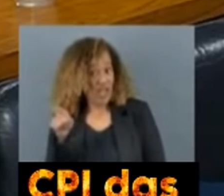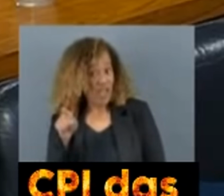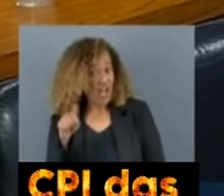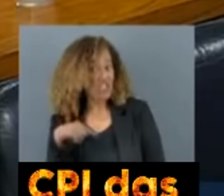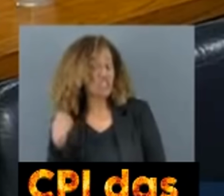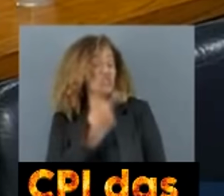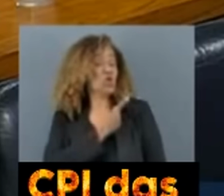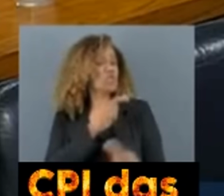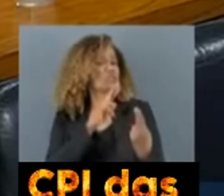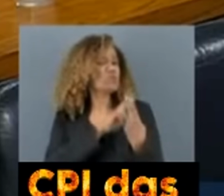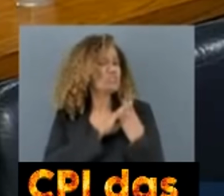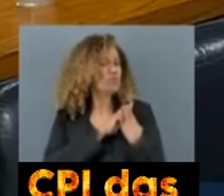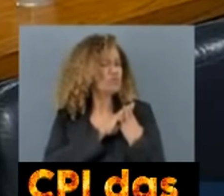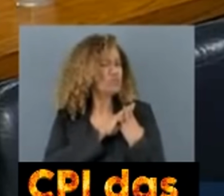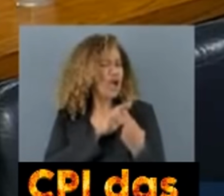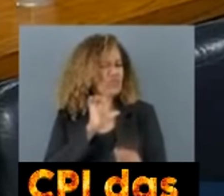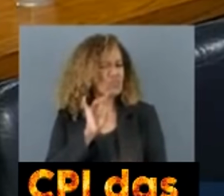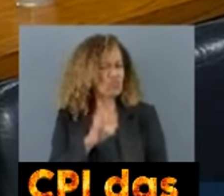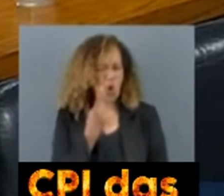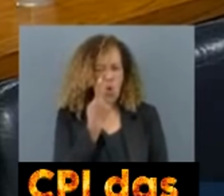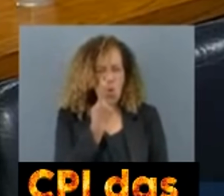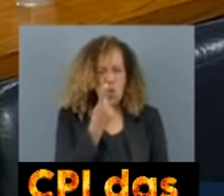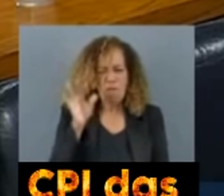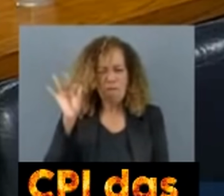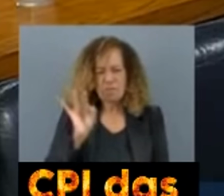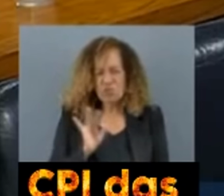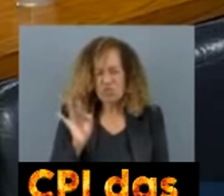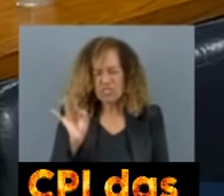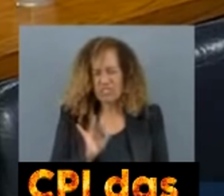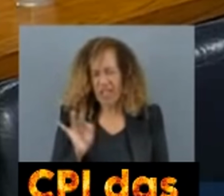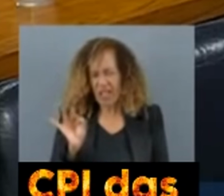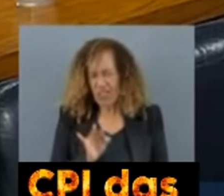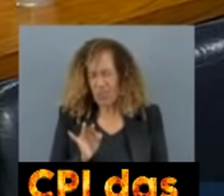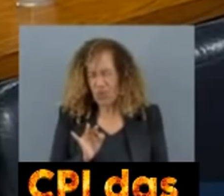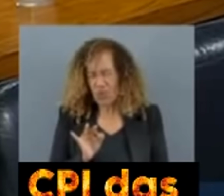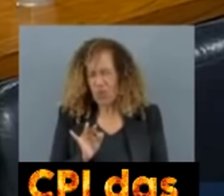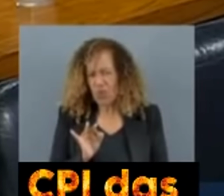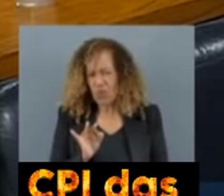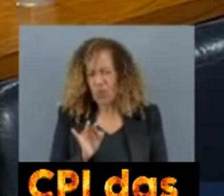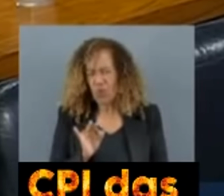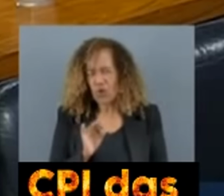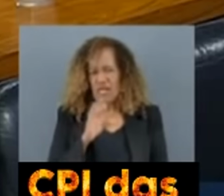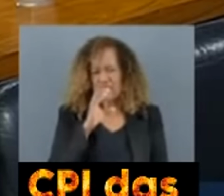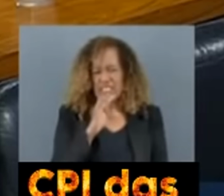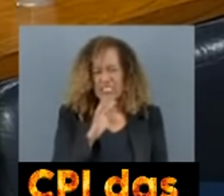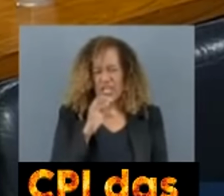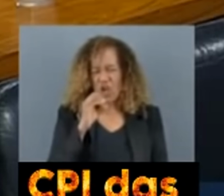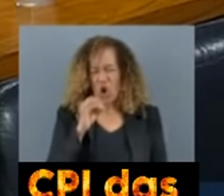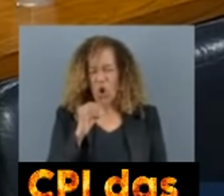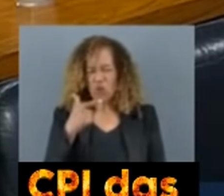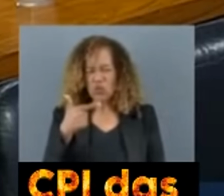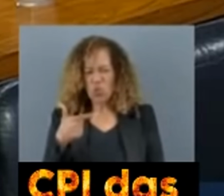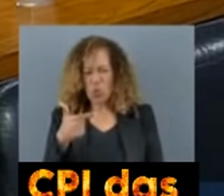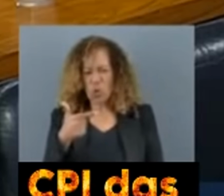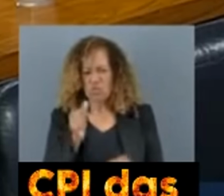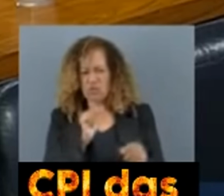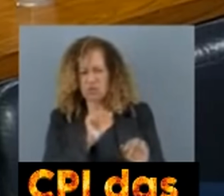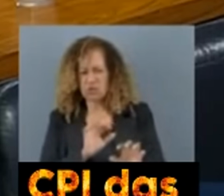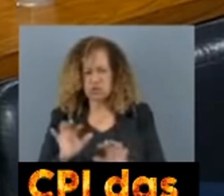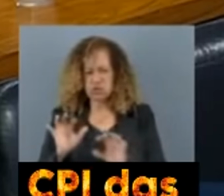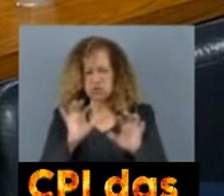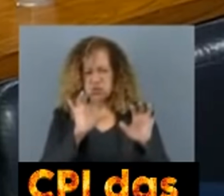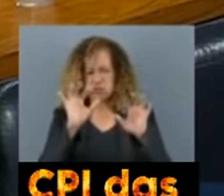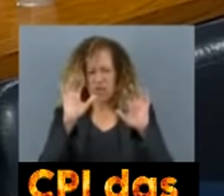somos responsáveis por apenas 1% das emissões de gás carbônico na atmosfera.